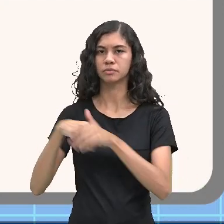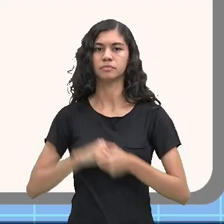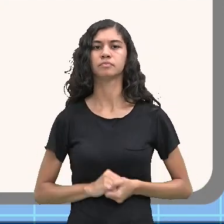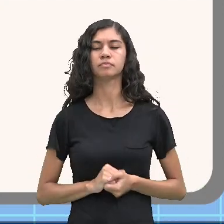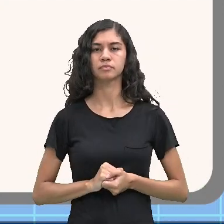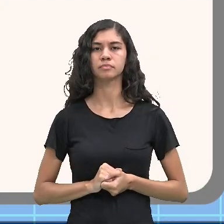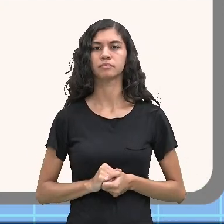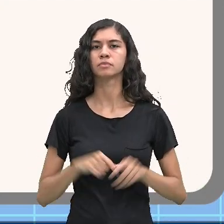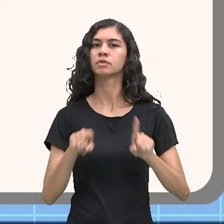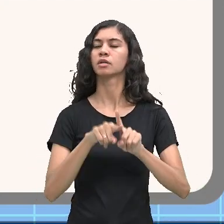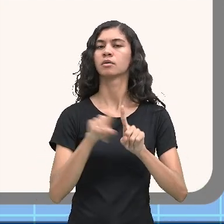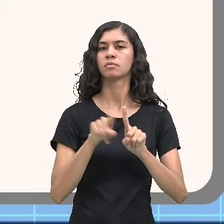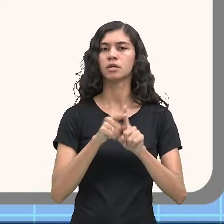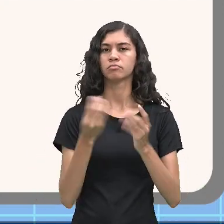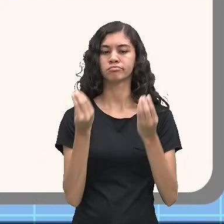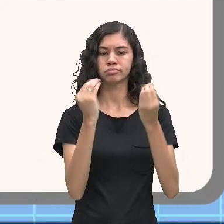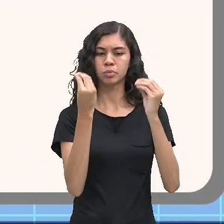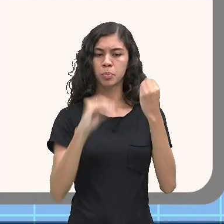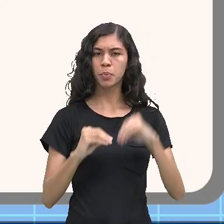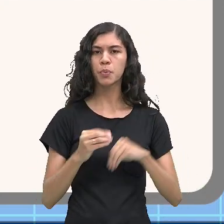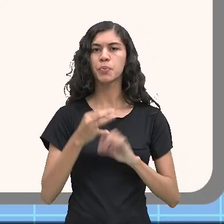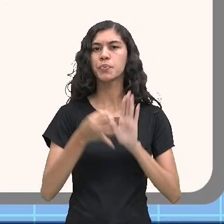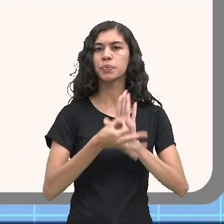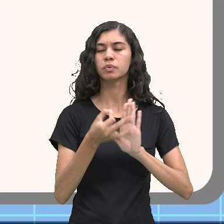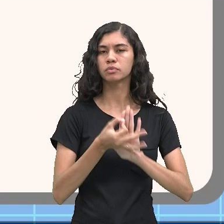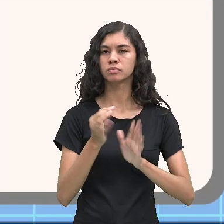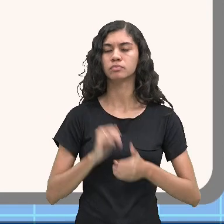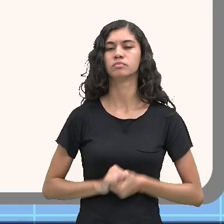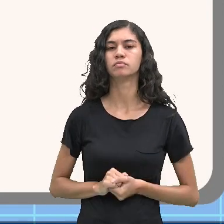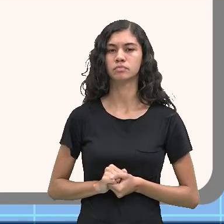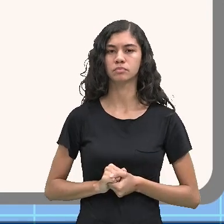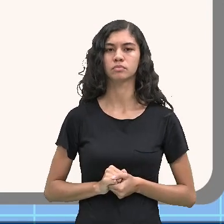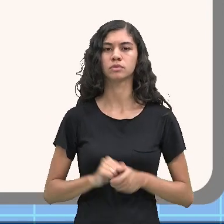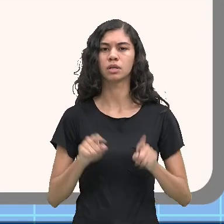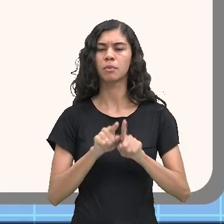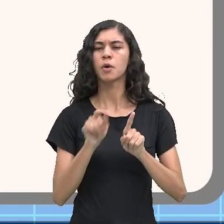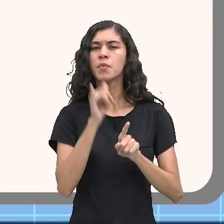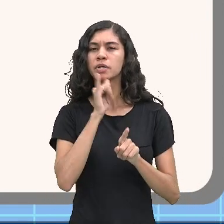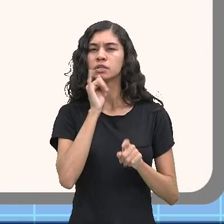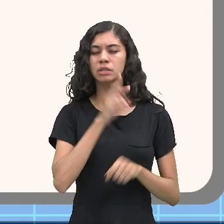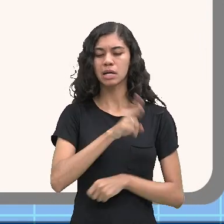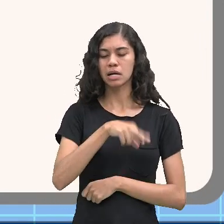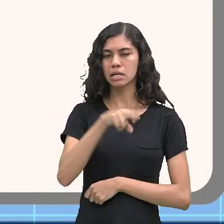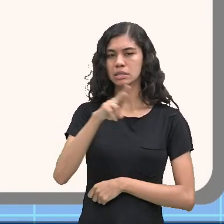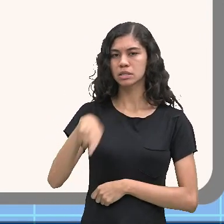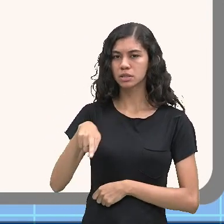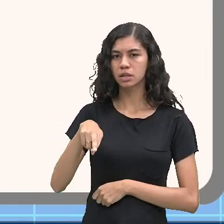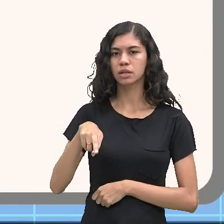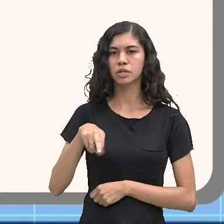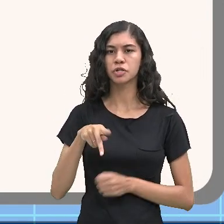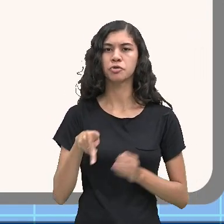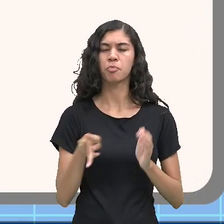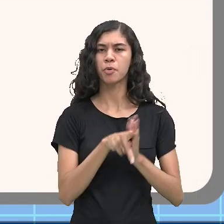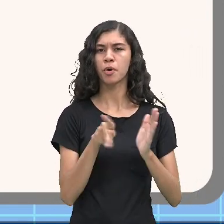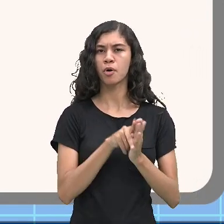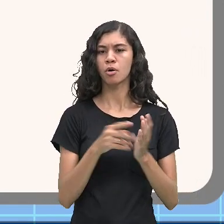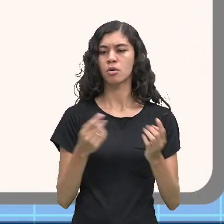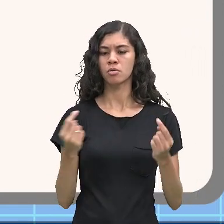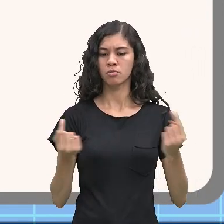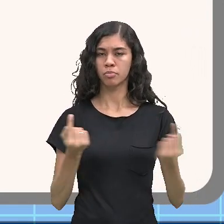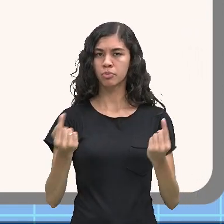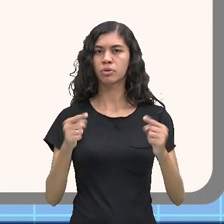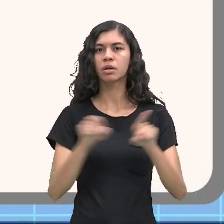também como sugestão, olha, a associação de resistores em série e em paralelo. É importante você saber essa associação de